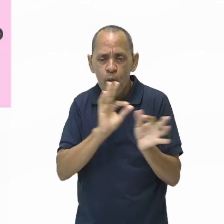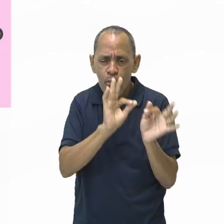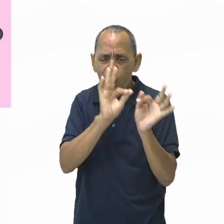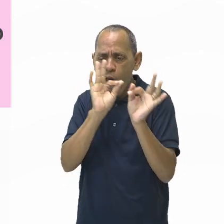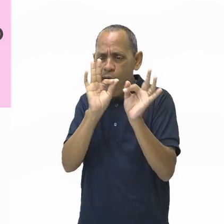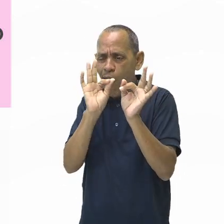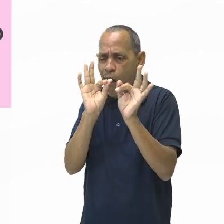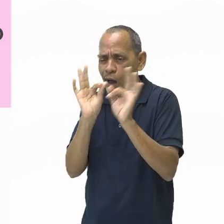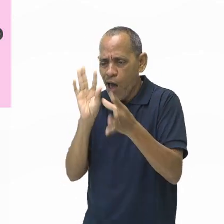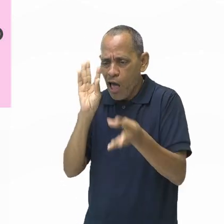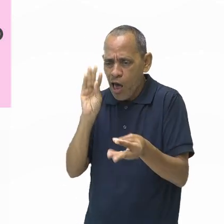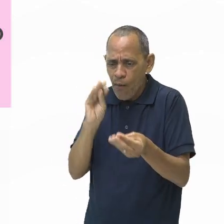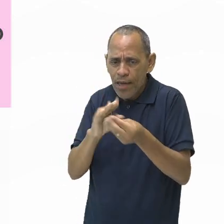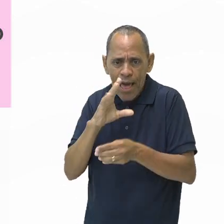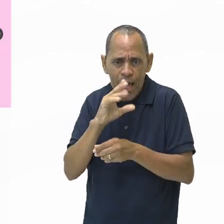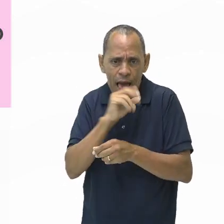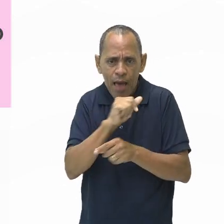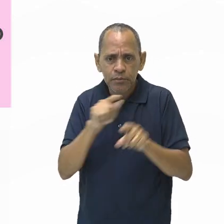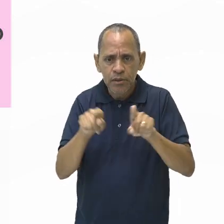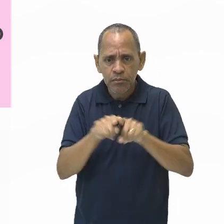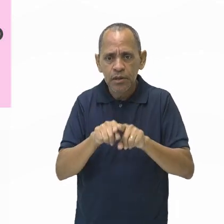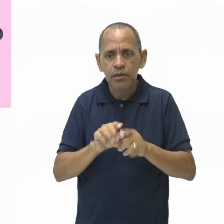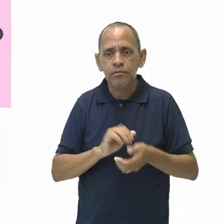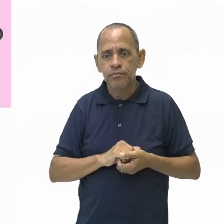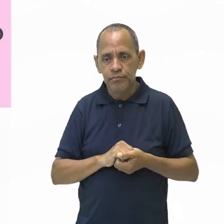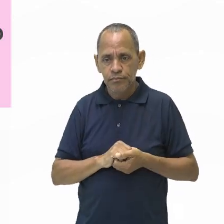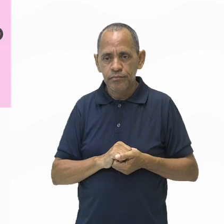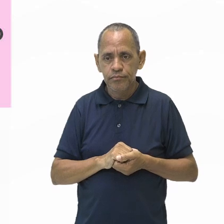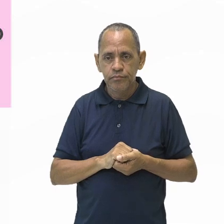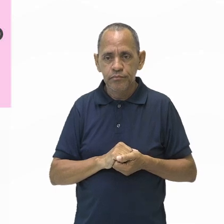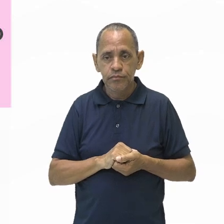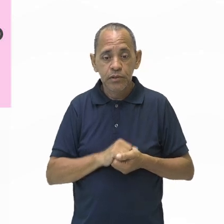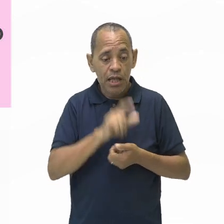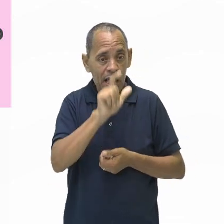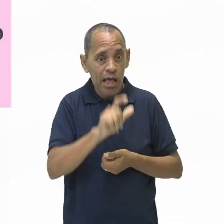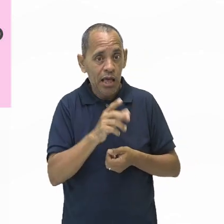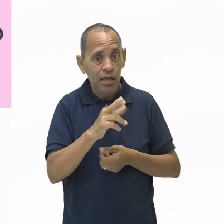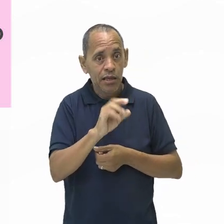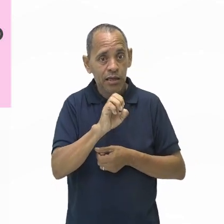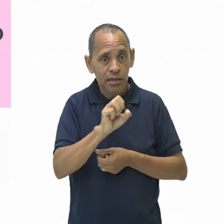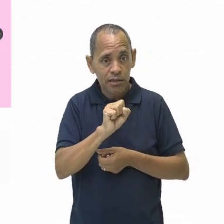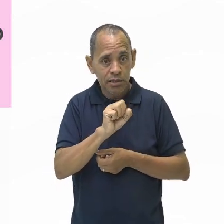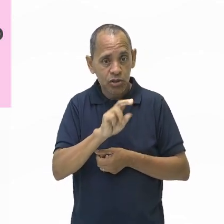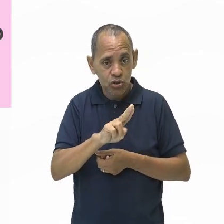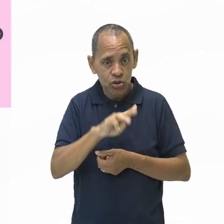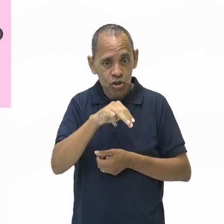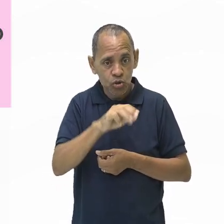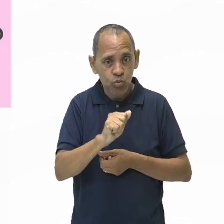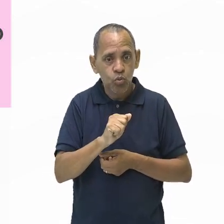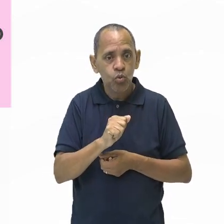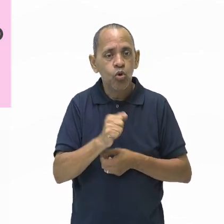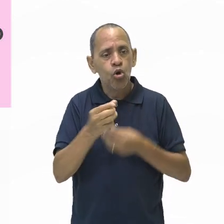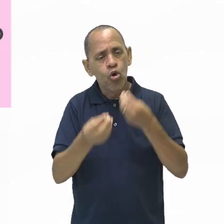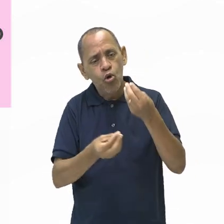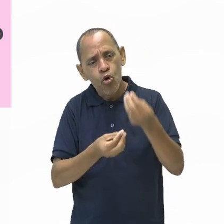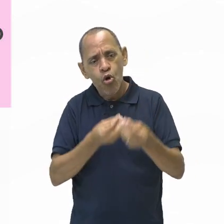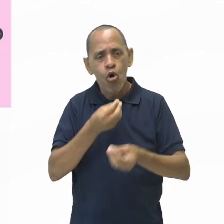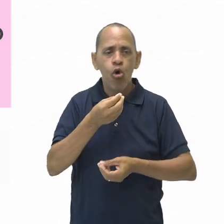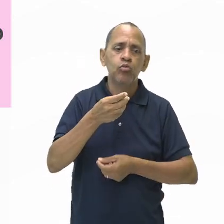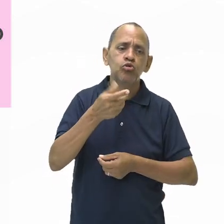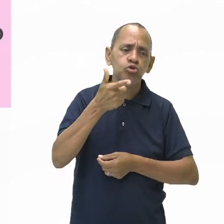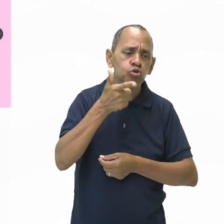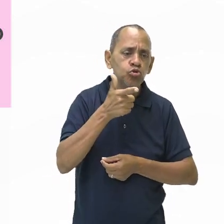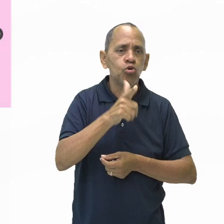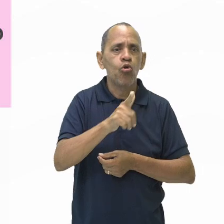resumida, concisa e rápida. Quando a gente fala de resumo, e a gente fala de recortar, de recontar, ou então, pega o